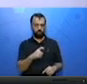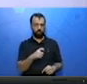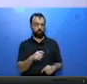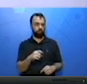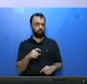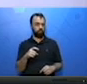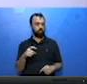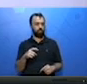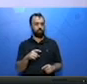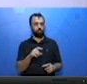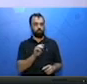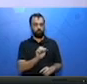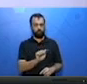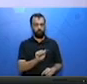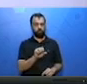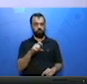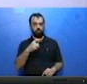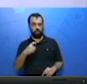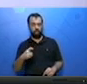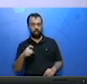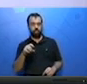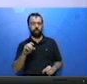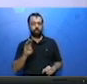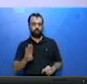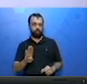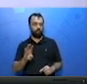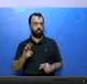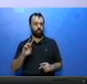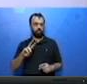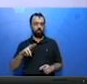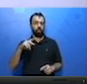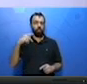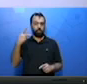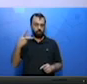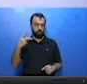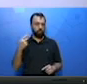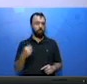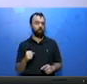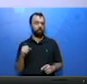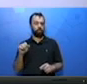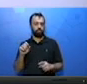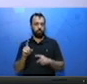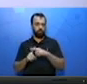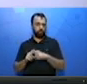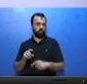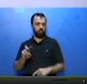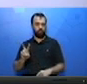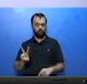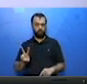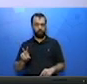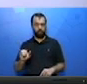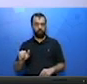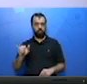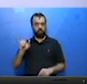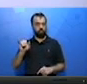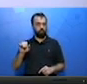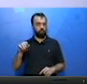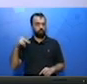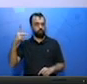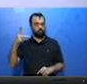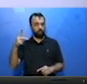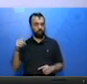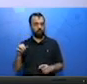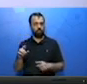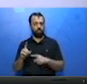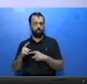outro, eleva ao quadrado, e o y de um ponto menos o y do outro e eleva ao quadrado, certo? Por